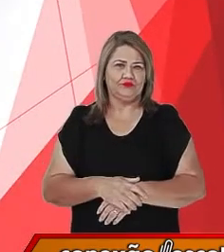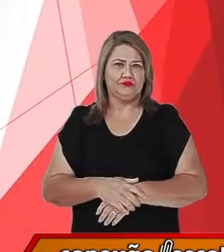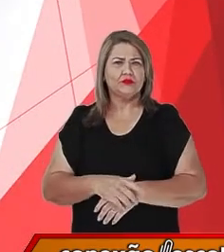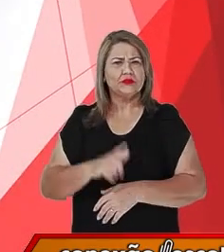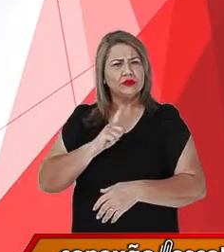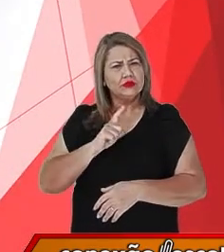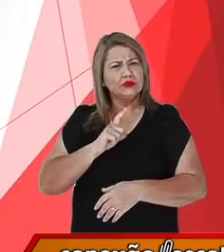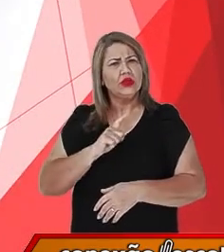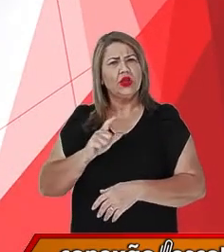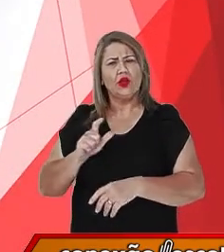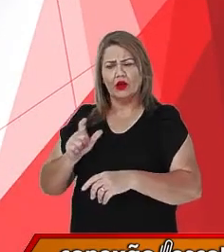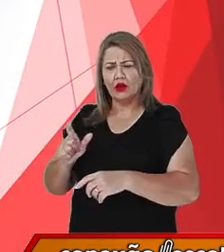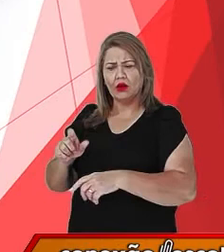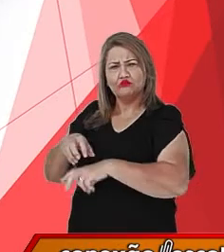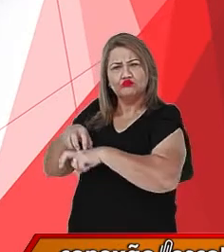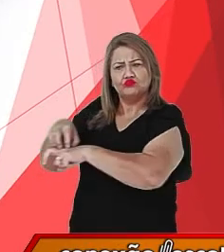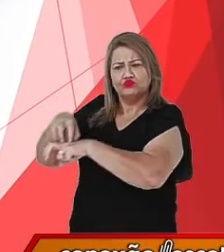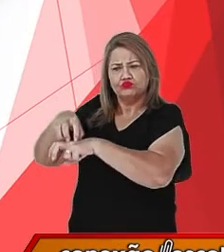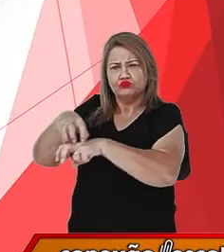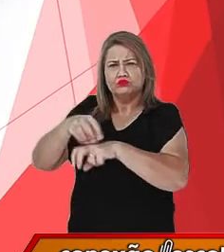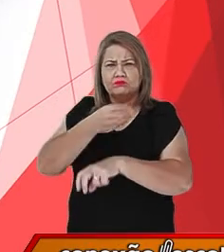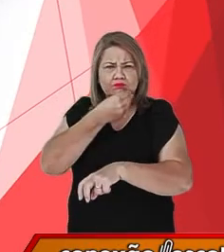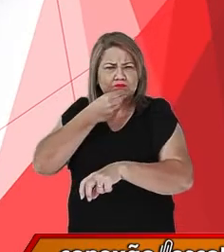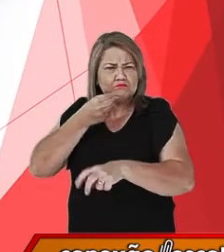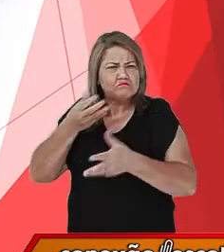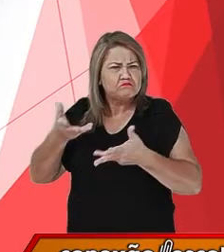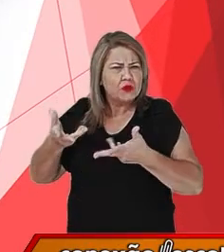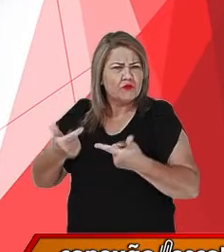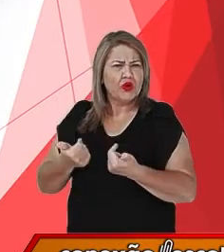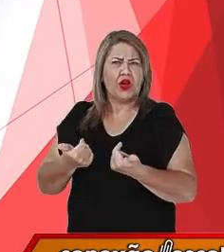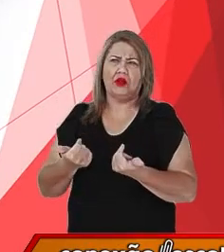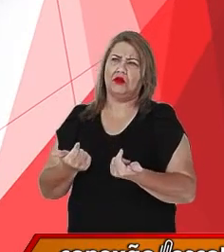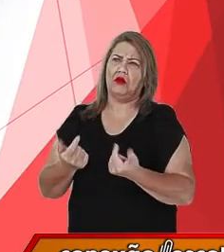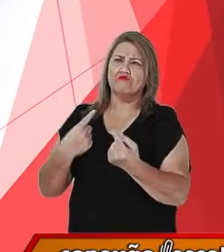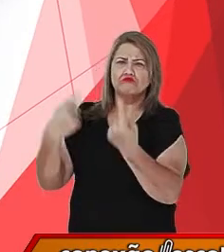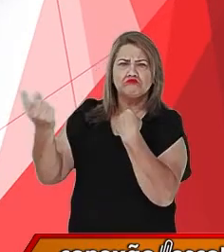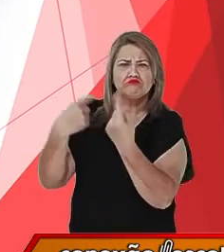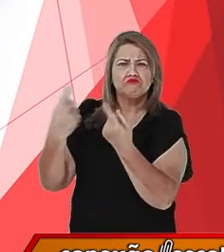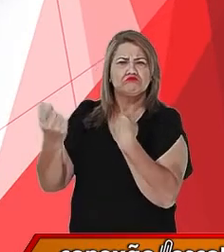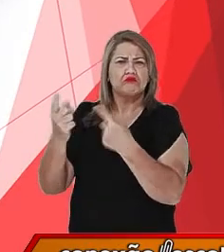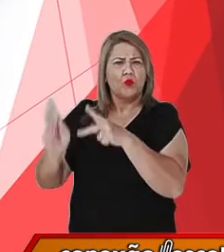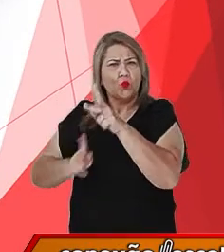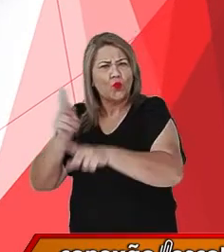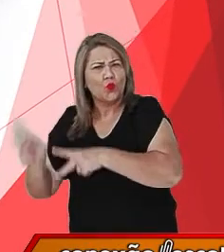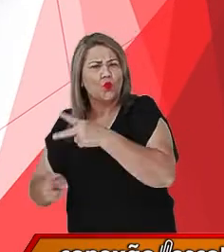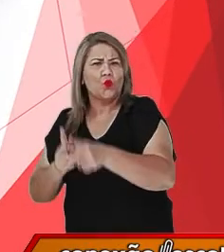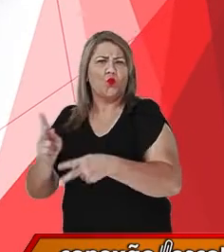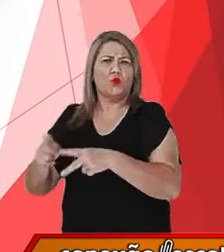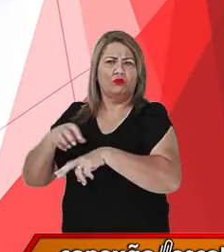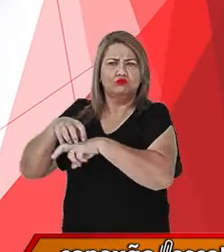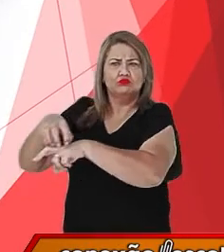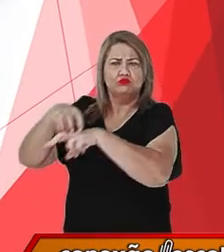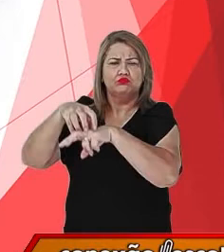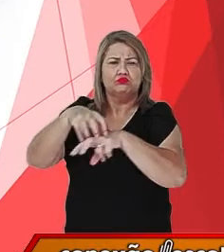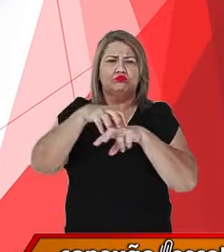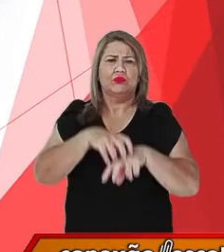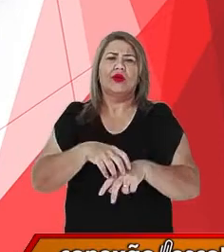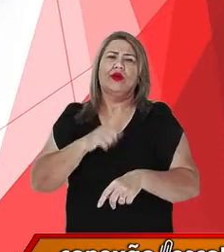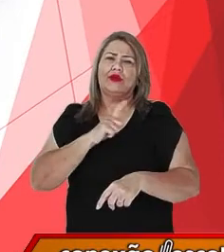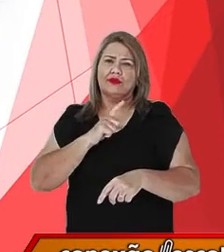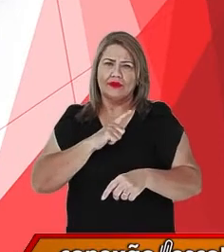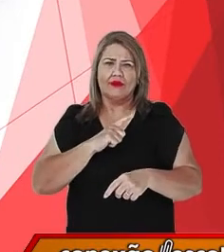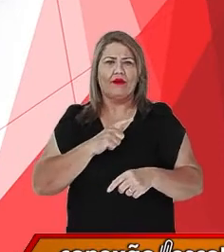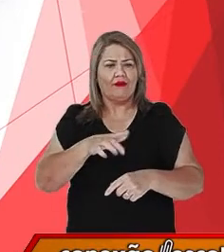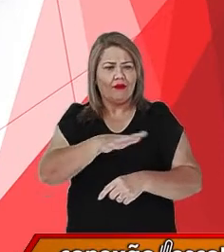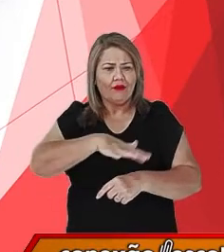temos uma rede de transporte eficiente, seja ela rodoviária, ferroviária, aumentar a mancha urbana